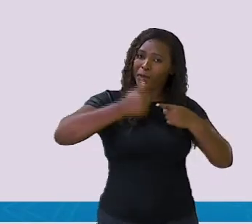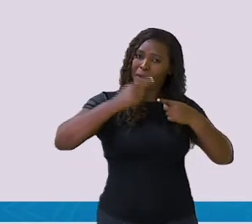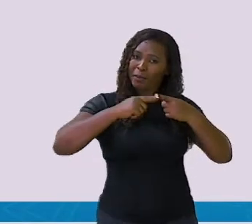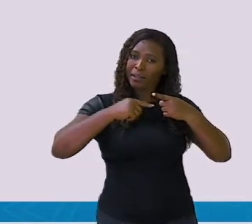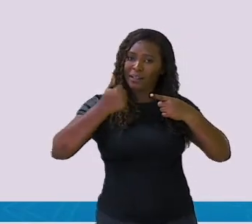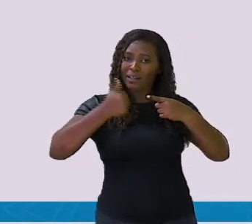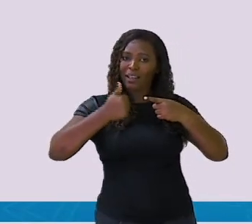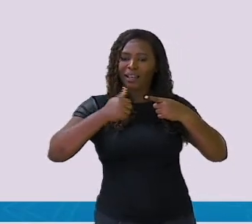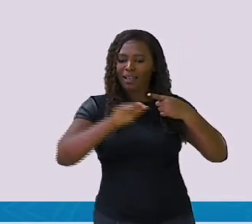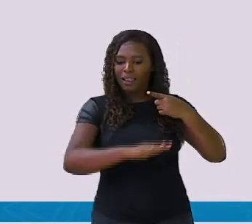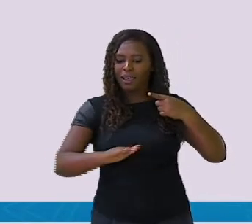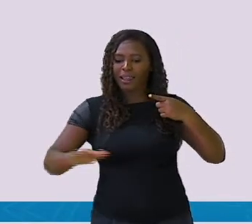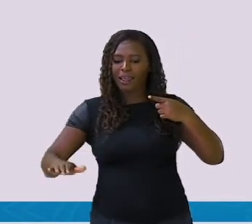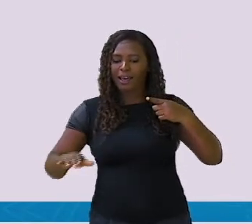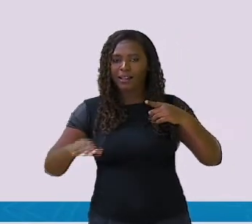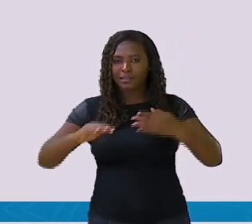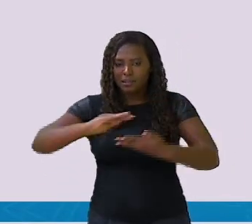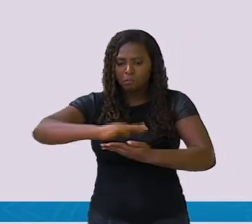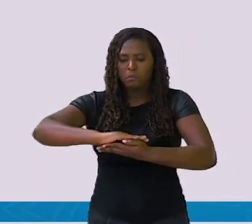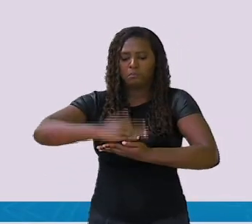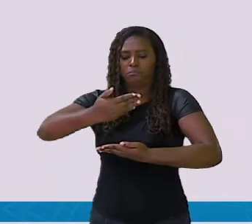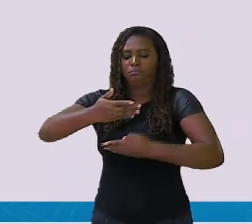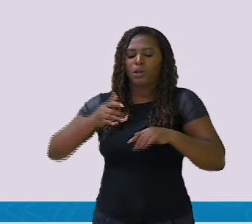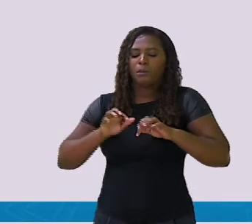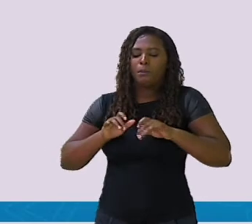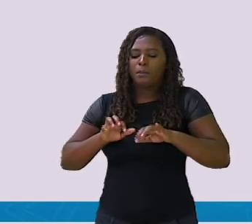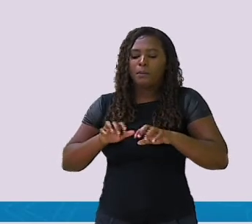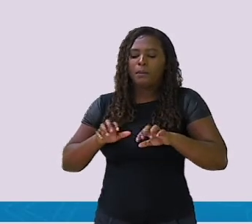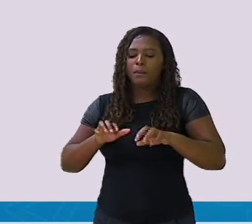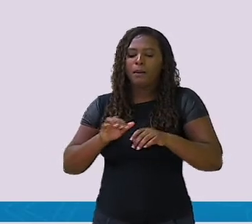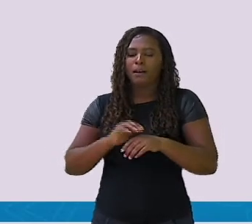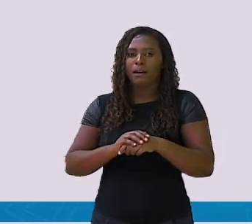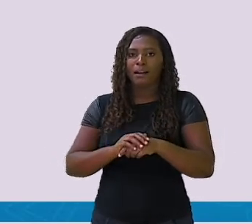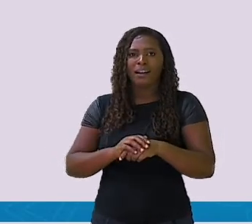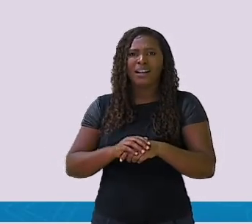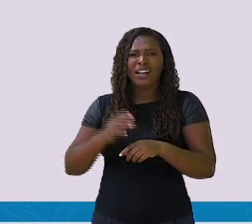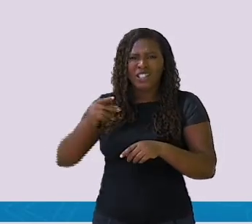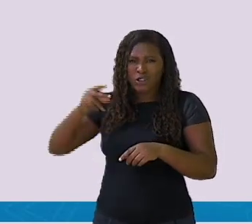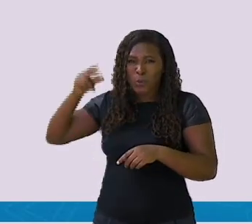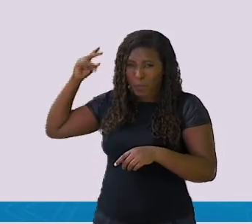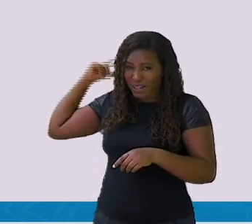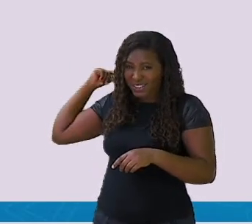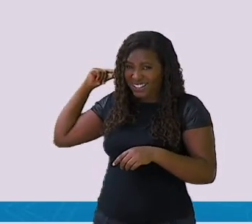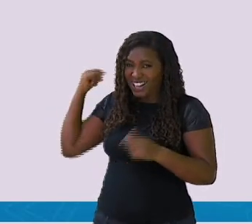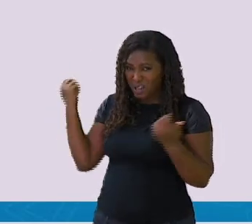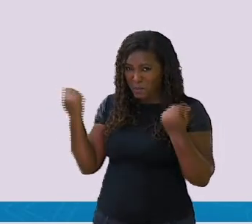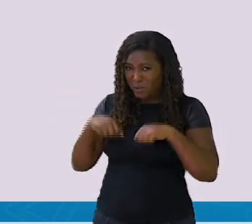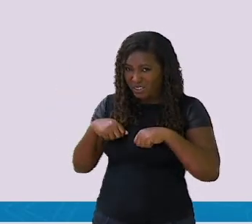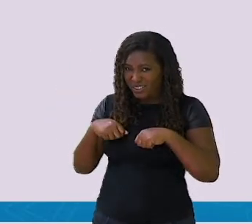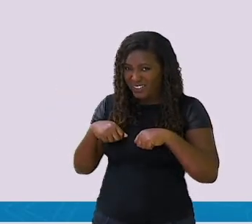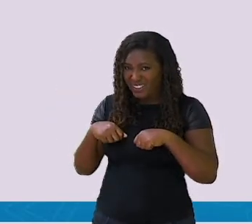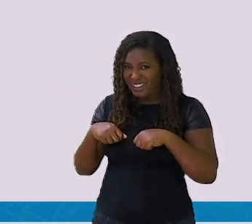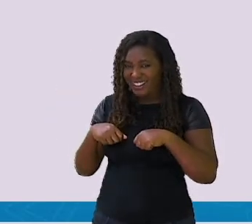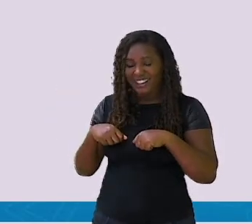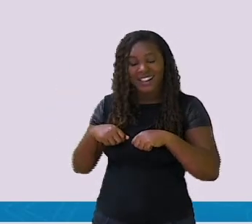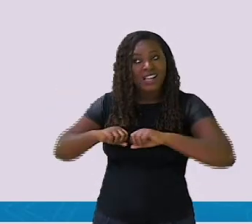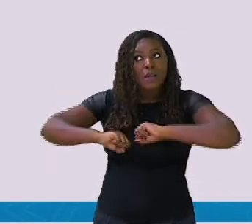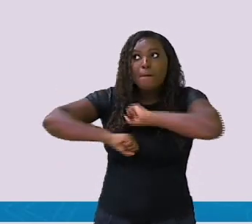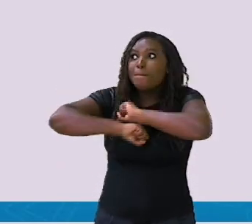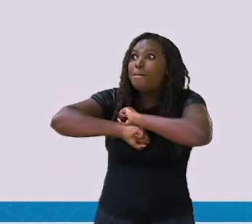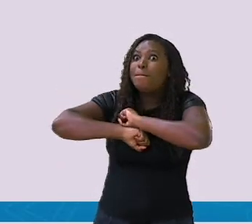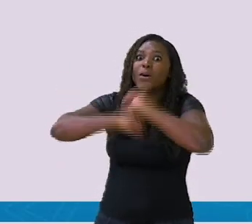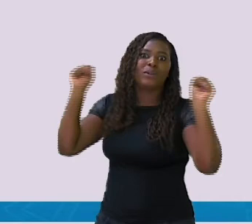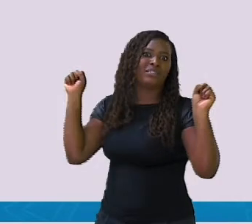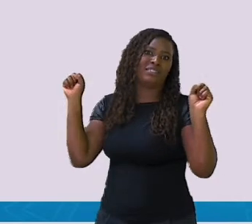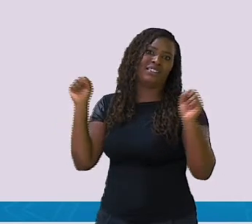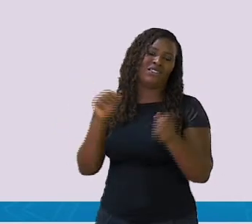computador. Isso seria praticamente impossível de imaginar há 15, 20 anos atrás. Tão pouco tempo,